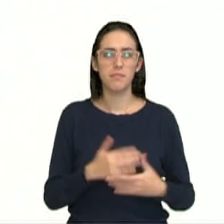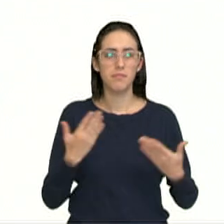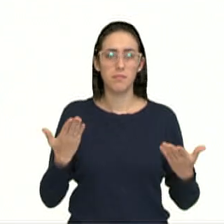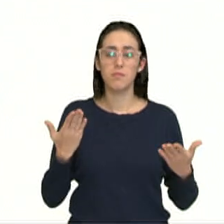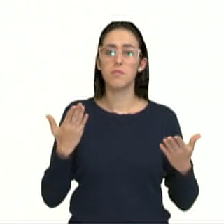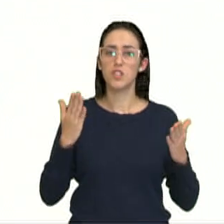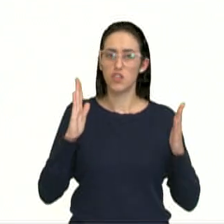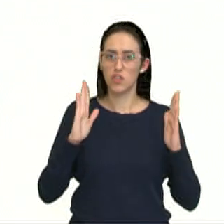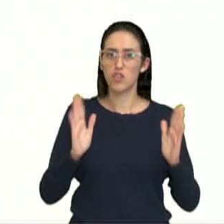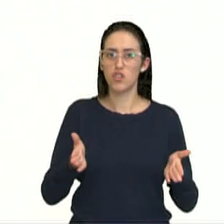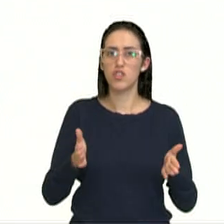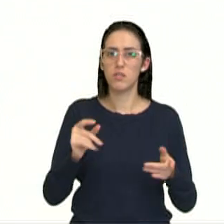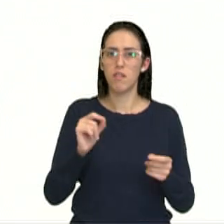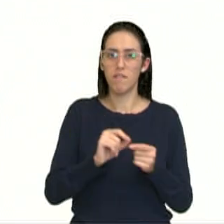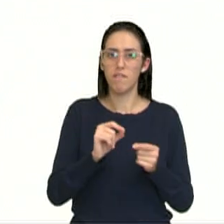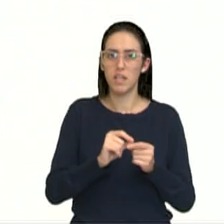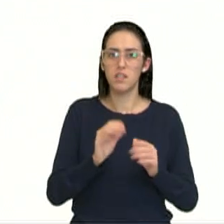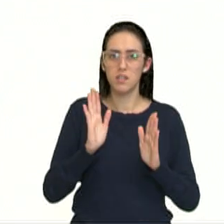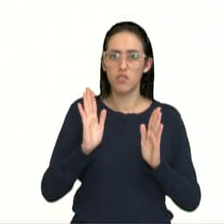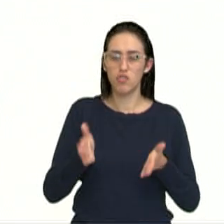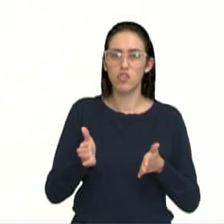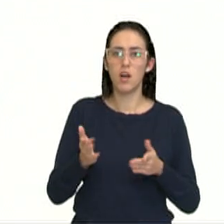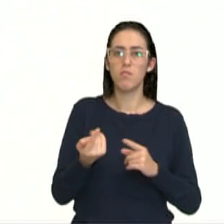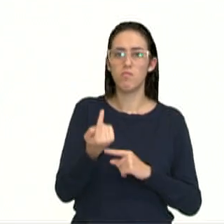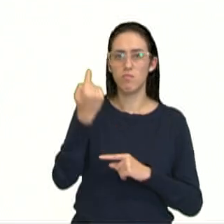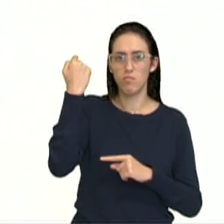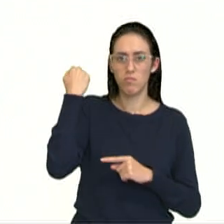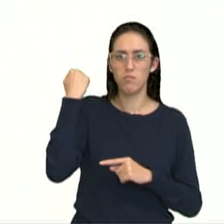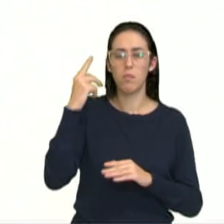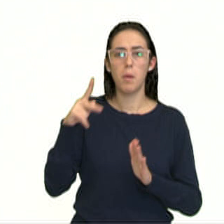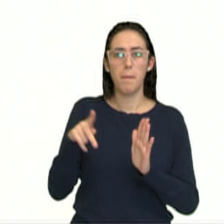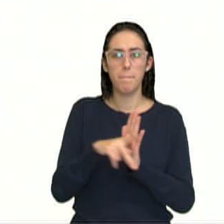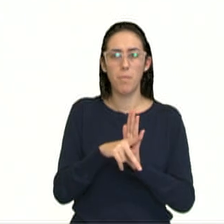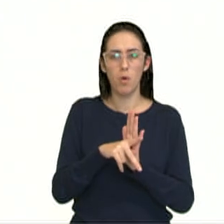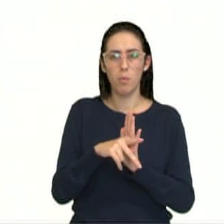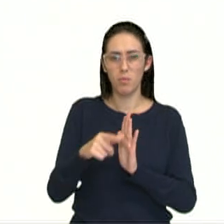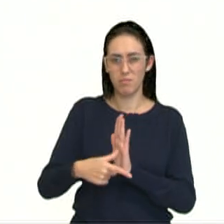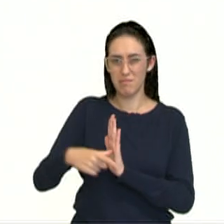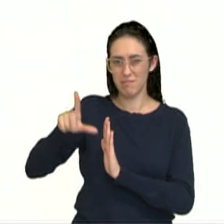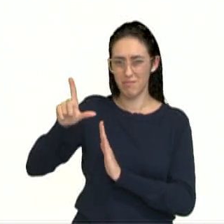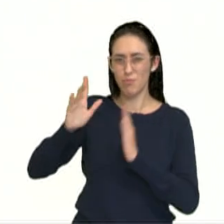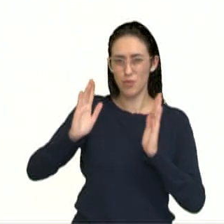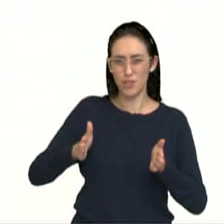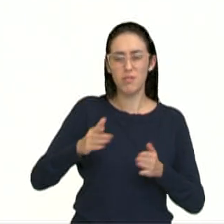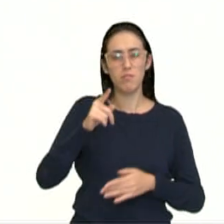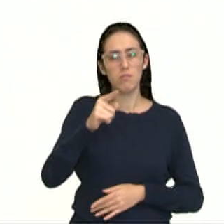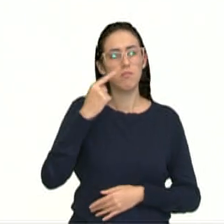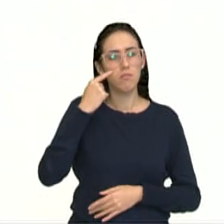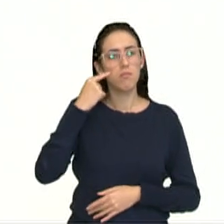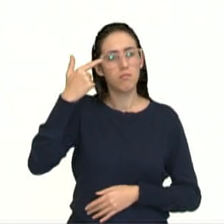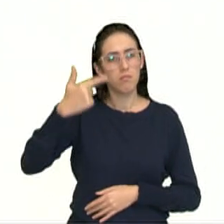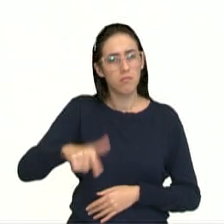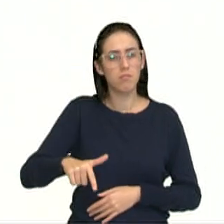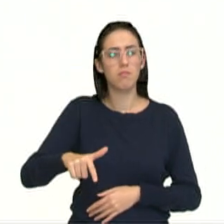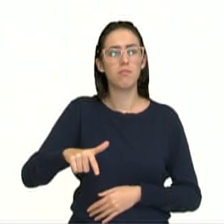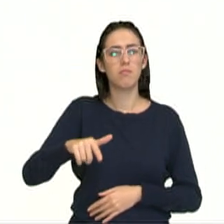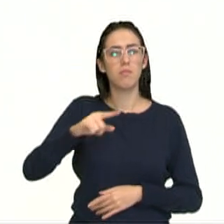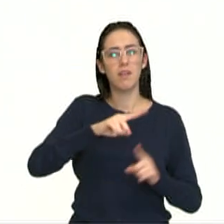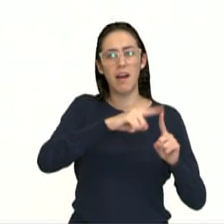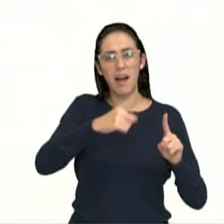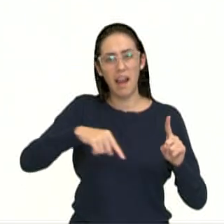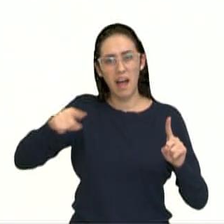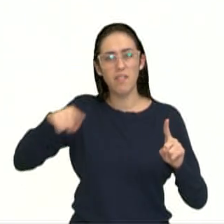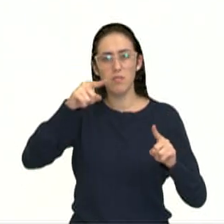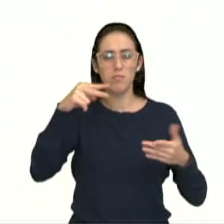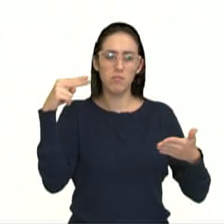fez também em relação aqui ao anterior, né? Então, reveja o gráfico, tanto